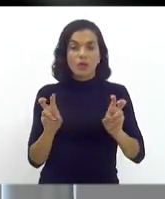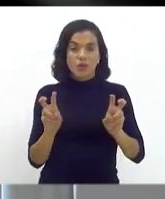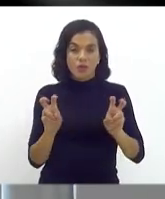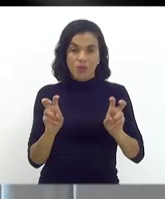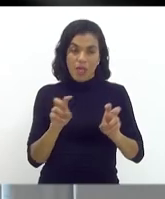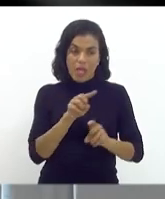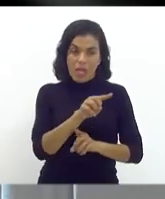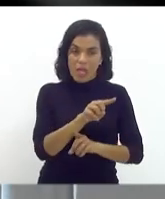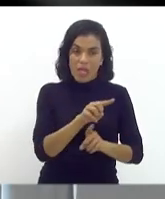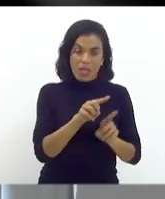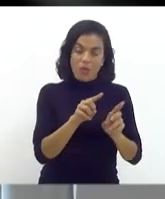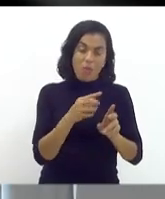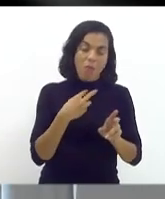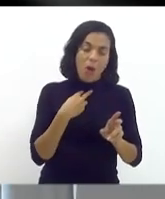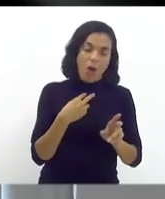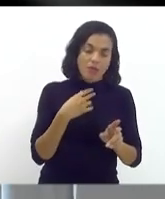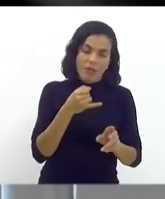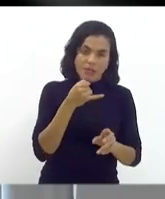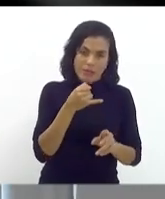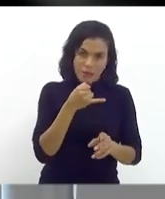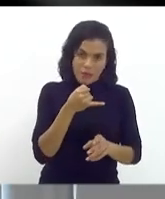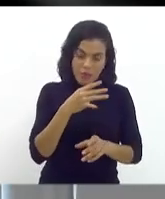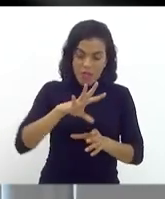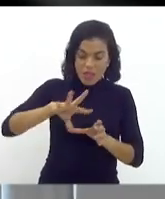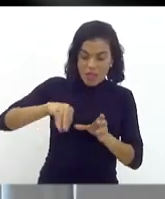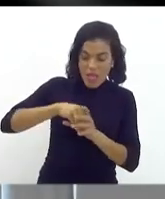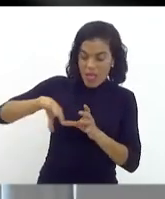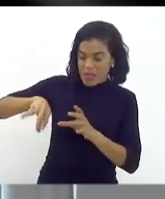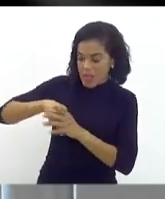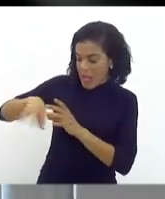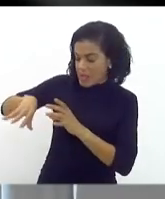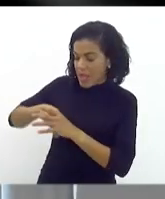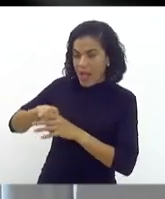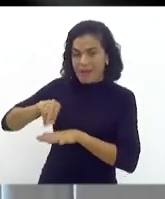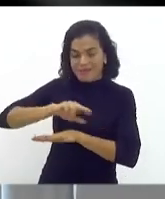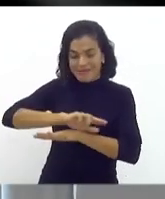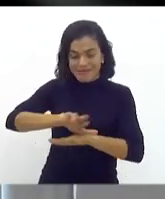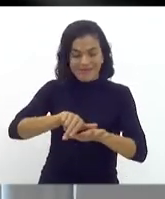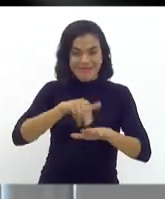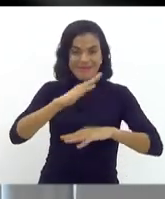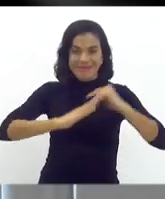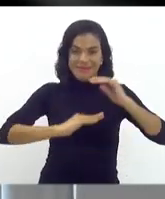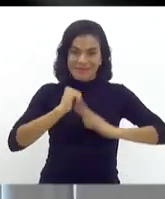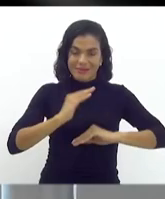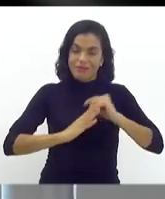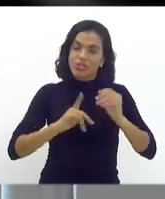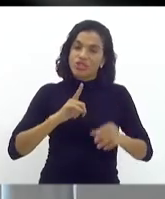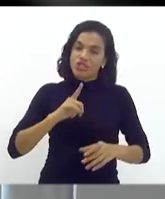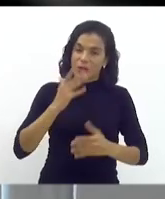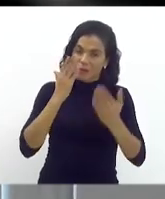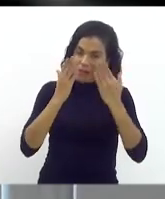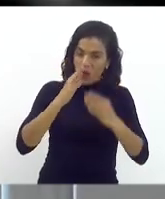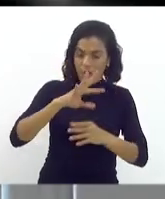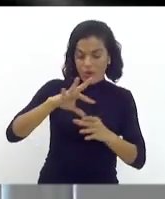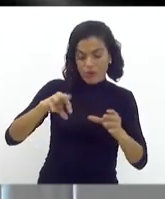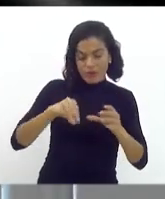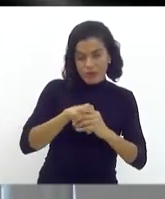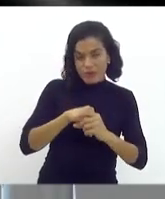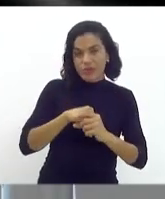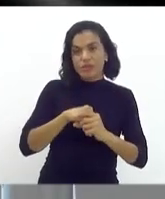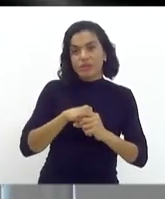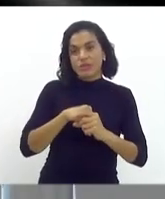ele não pode ser tratado sem a gente interligar com outras áreas Então esse grupo era formado também tinha também a presença